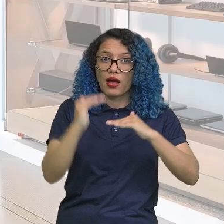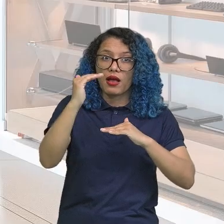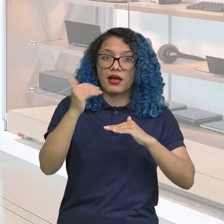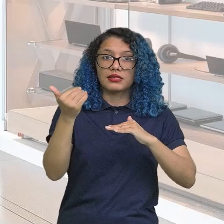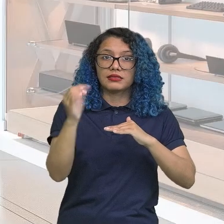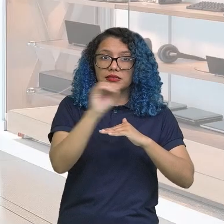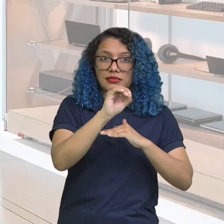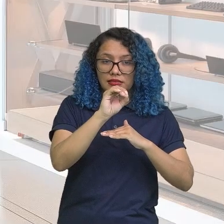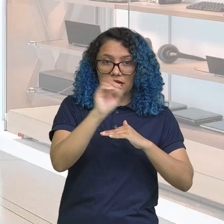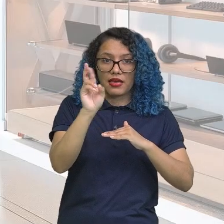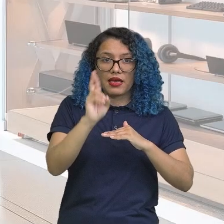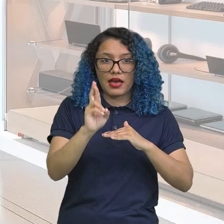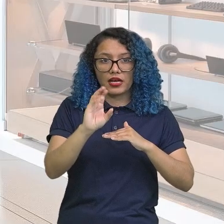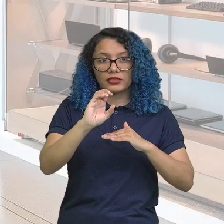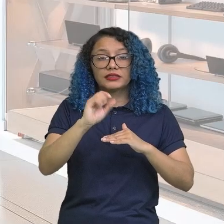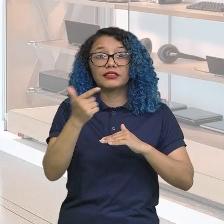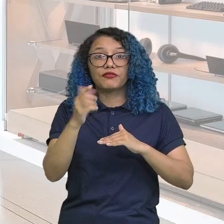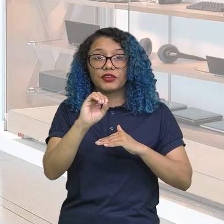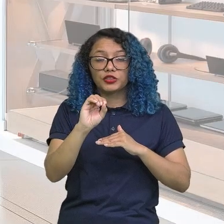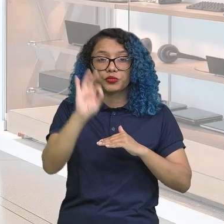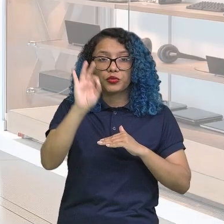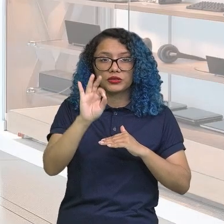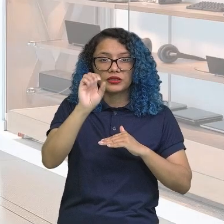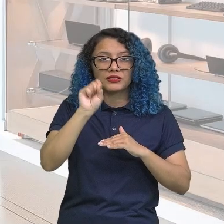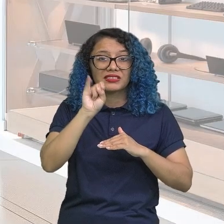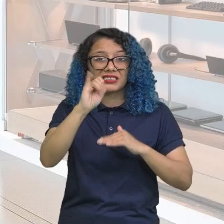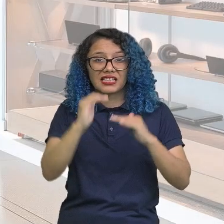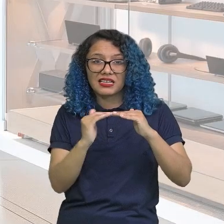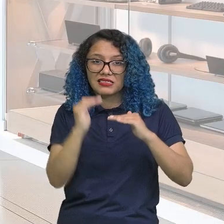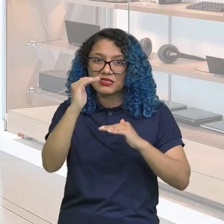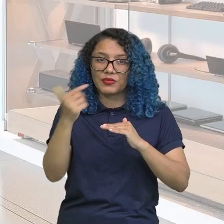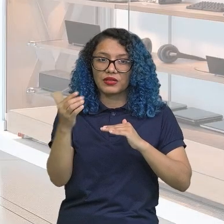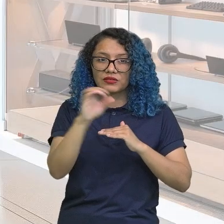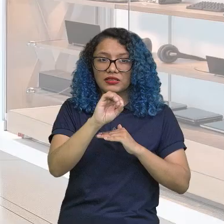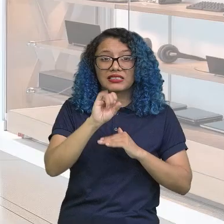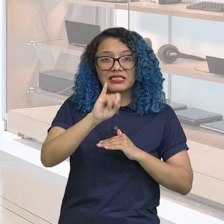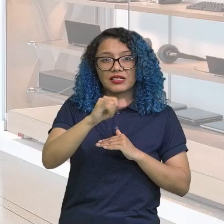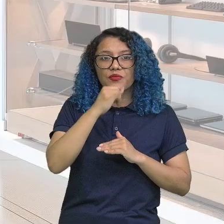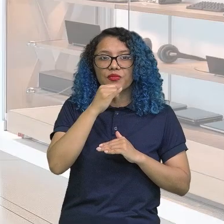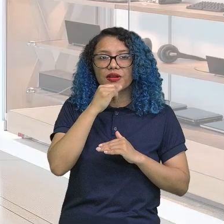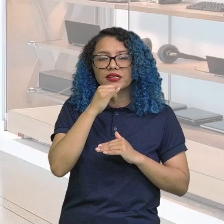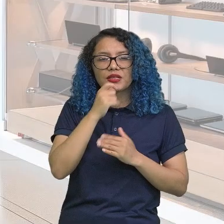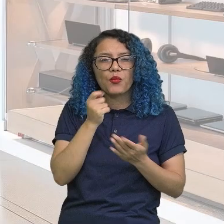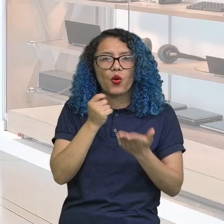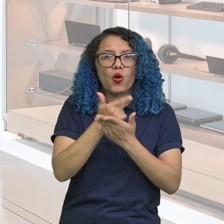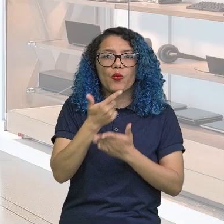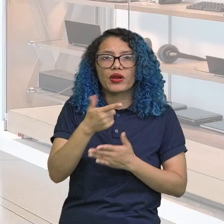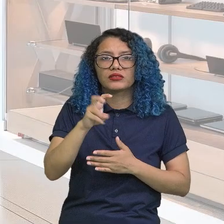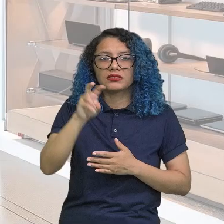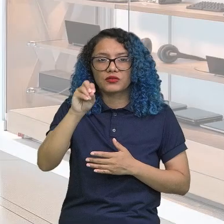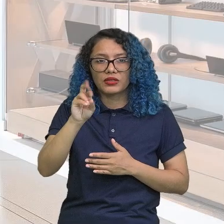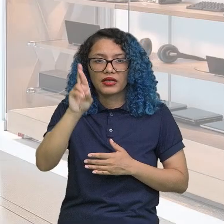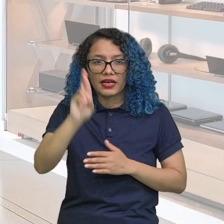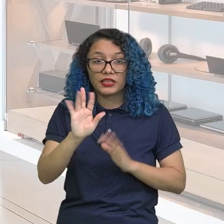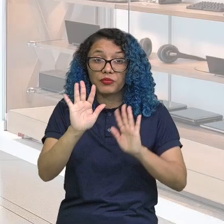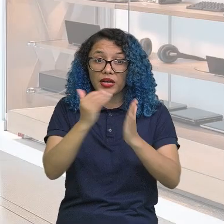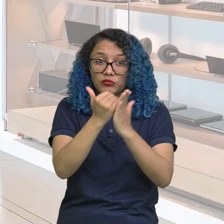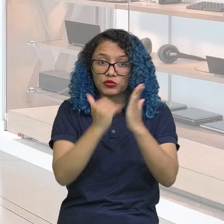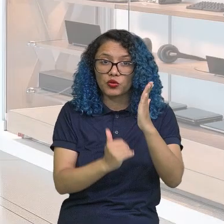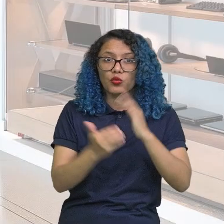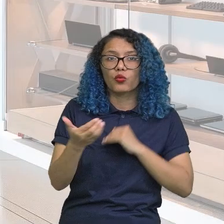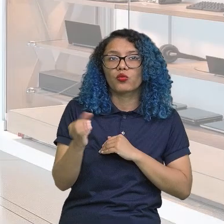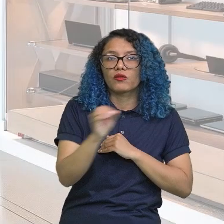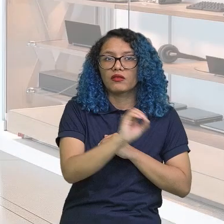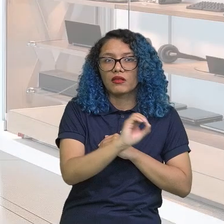R$200. Então, para quem vai fazer uma compra aí de 250, vai pagar R$200 ali, o valor já com desconto. Sabe o